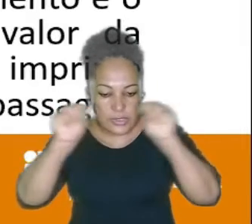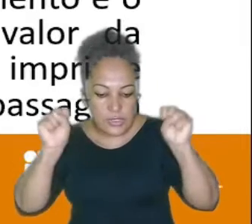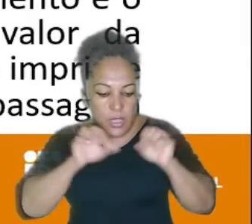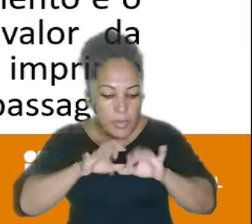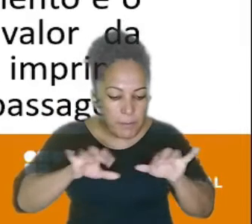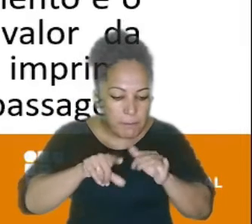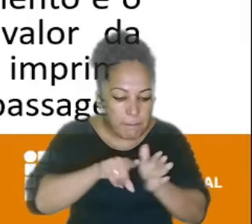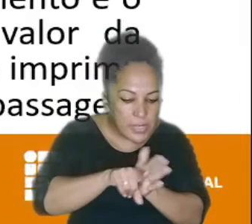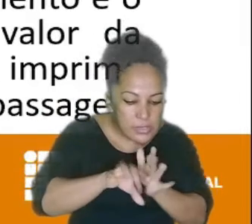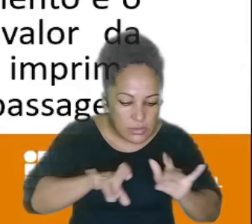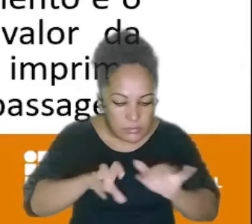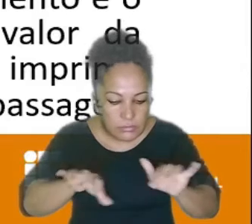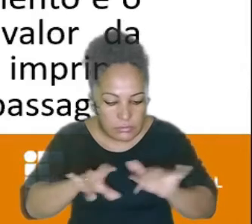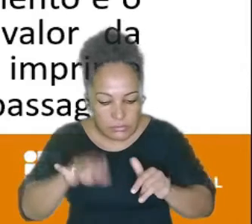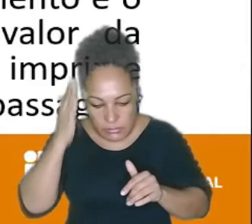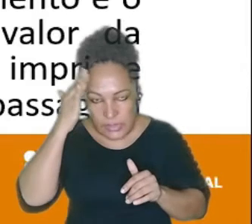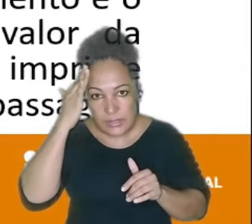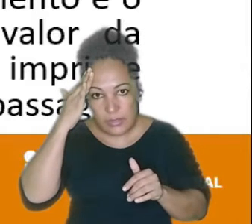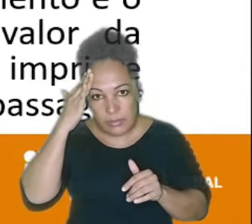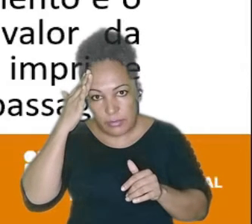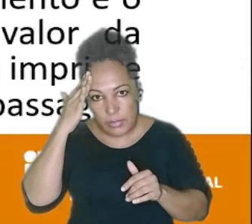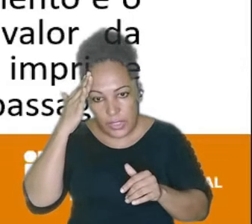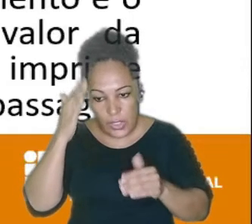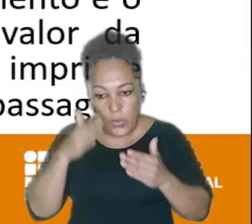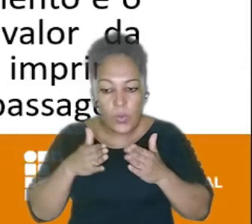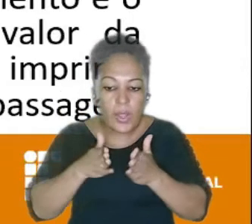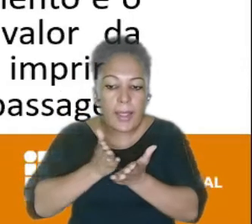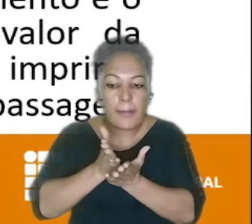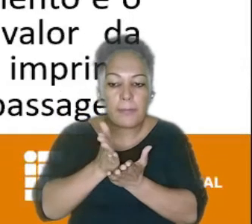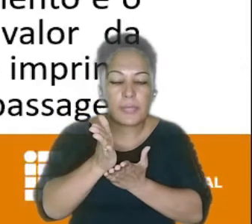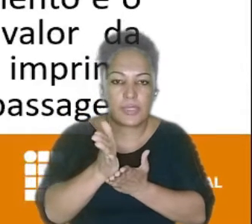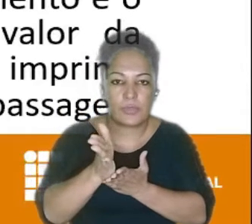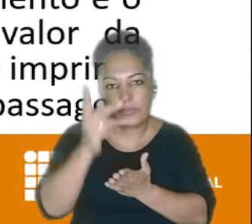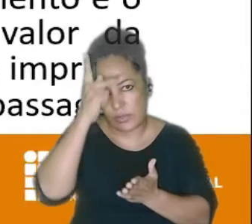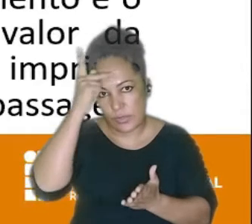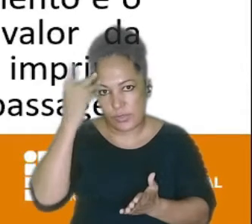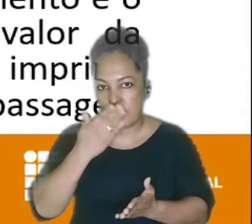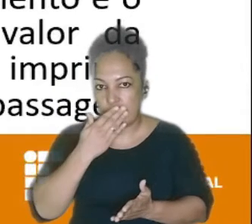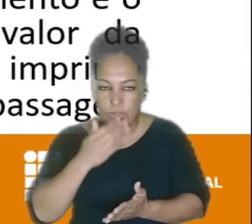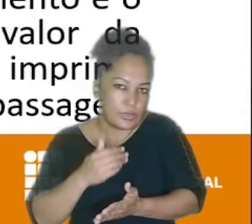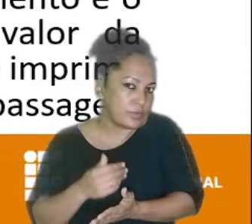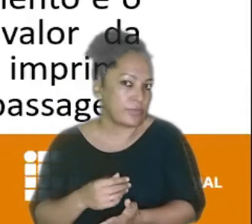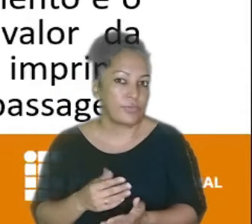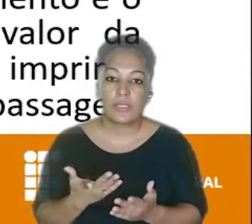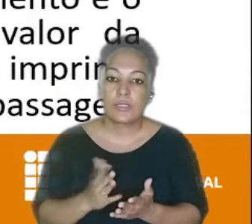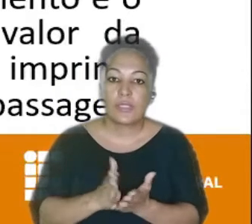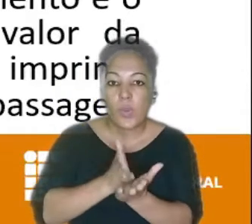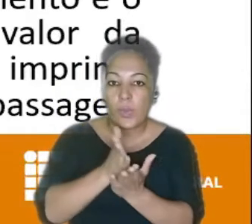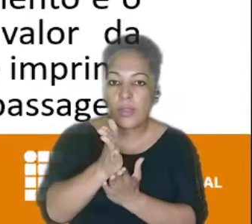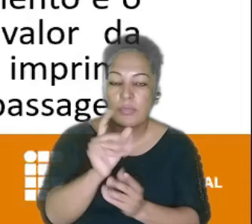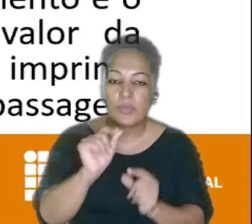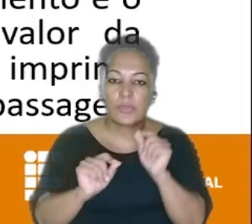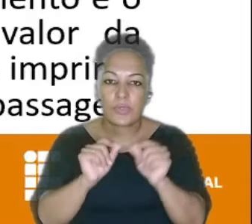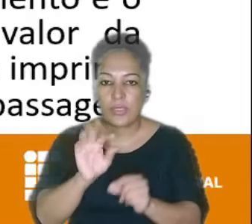para consultar as informações sobre o trecho solicitado, certo? Trecho